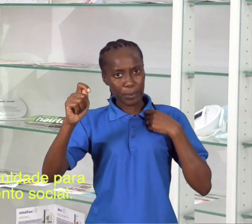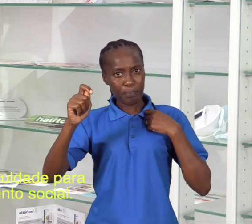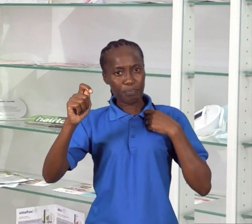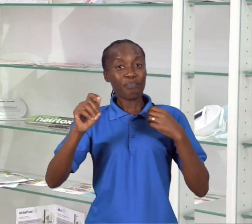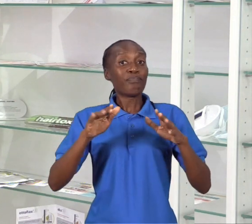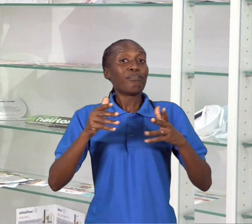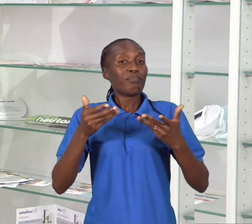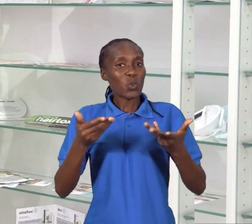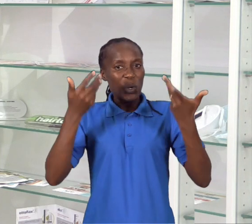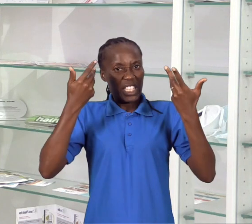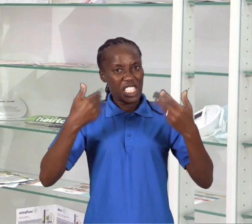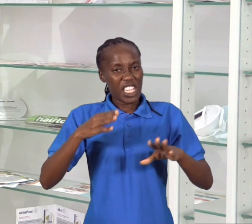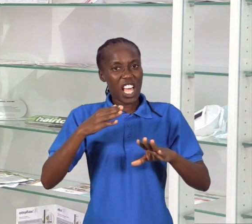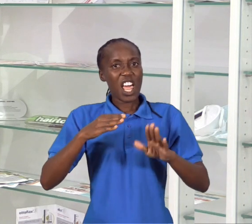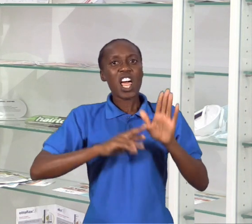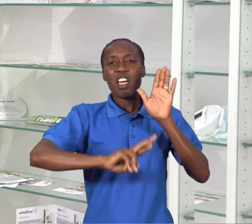metro